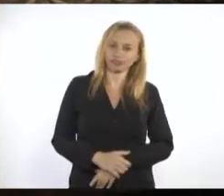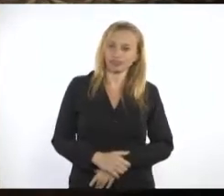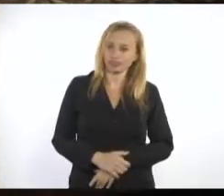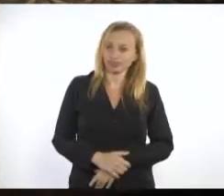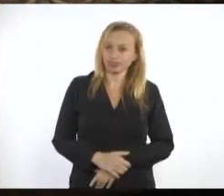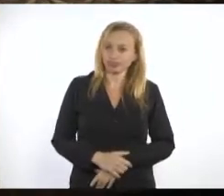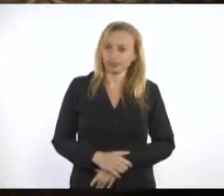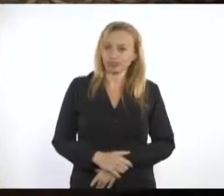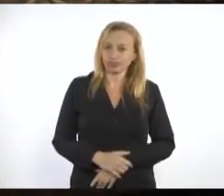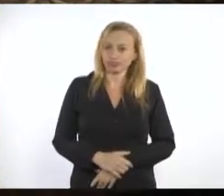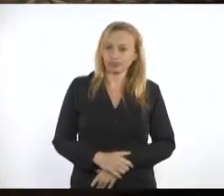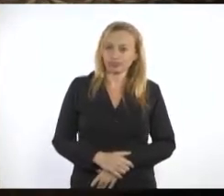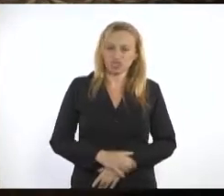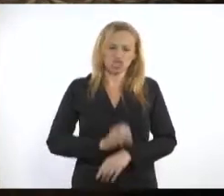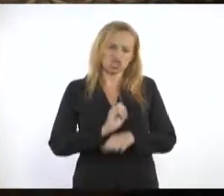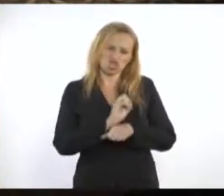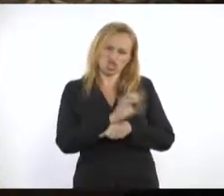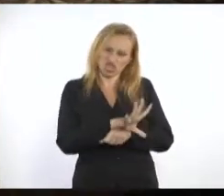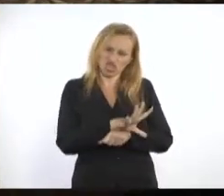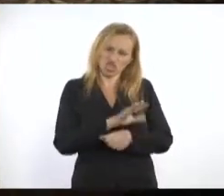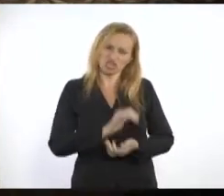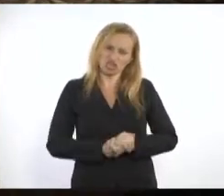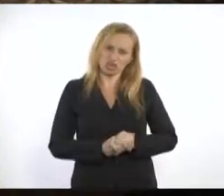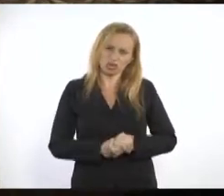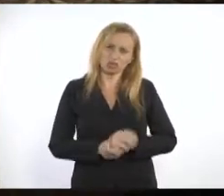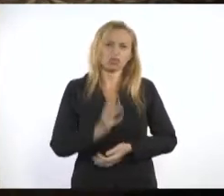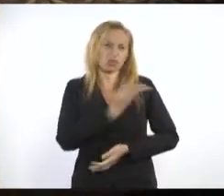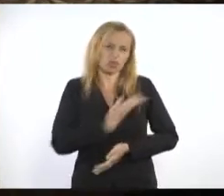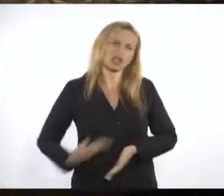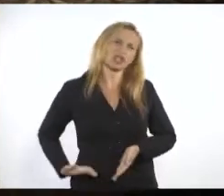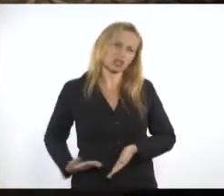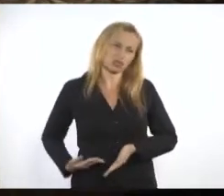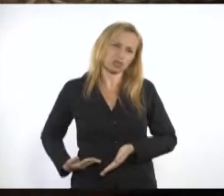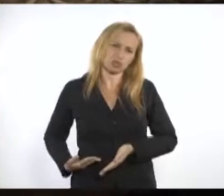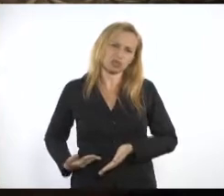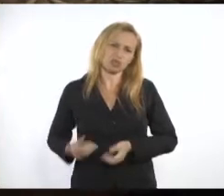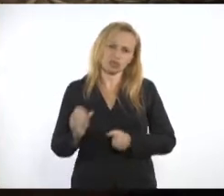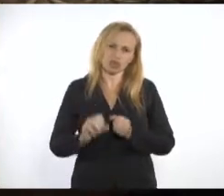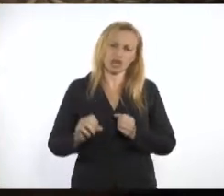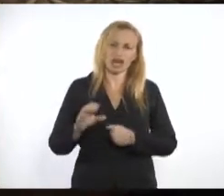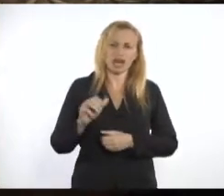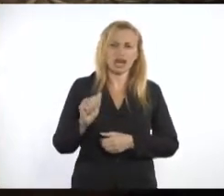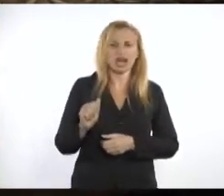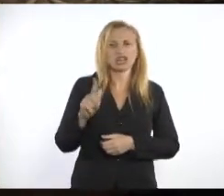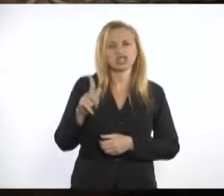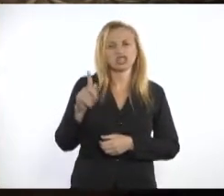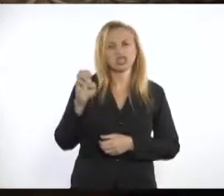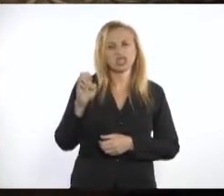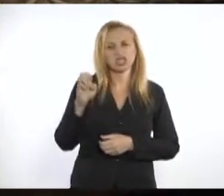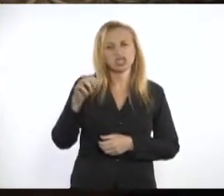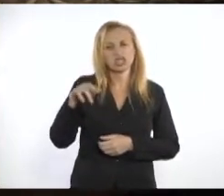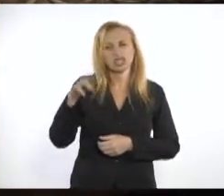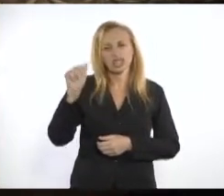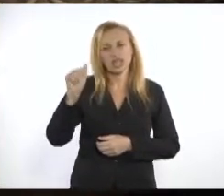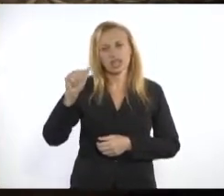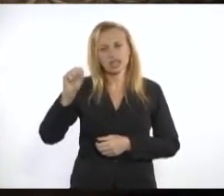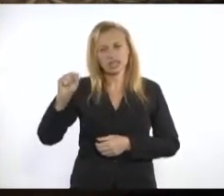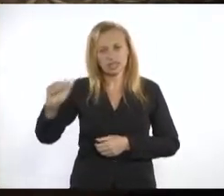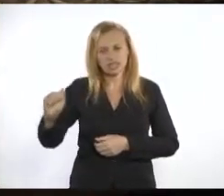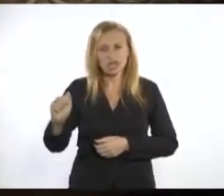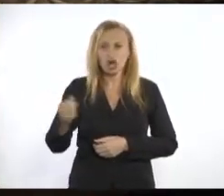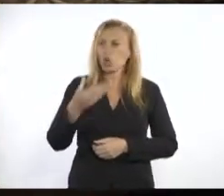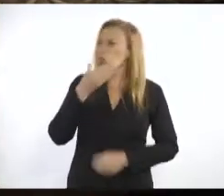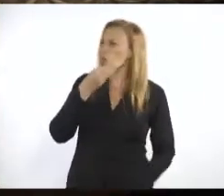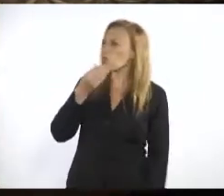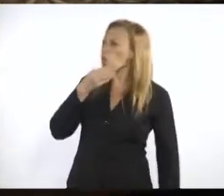escárnio a indicação que o governador fez para a Agenerza, um cidadão que